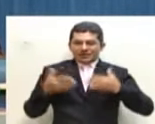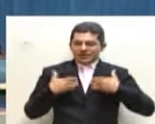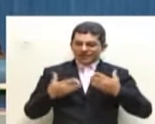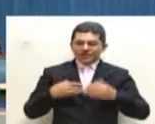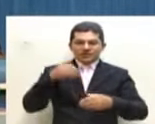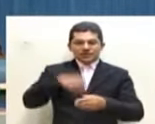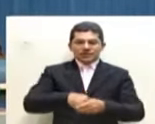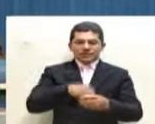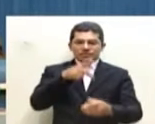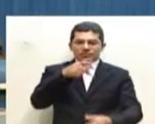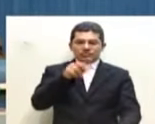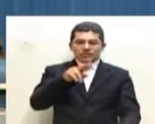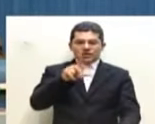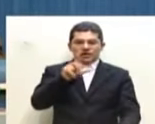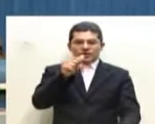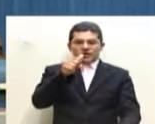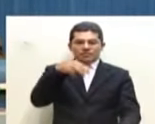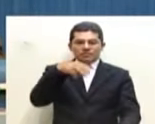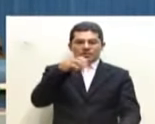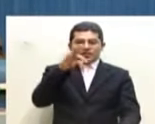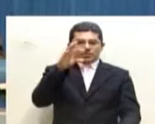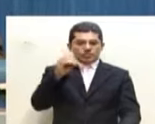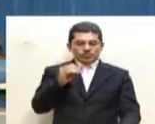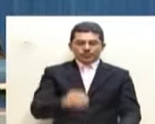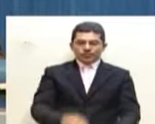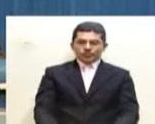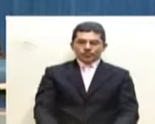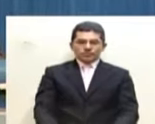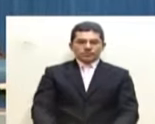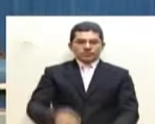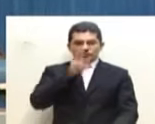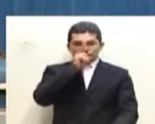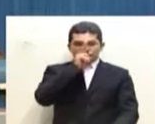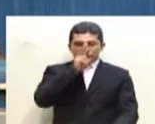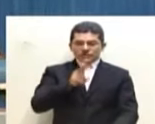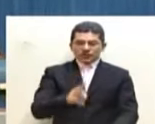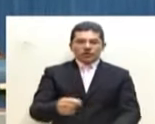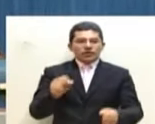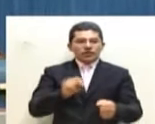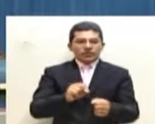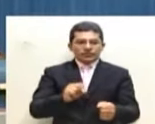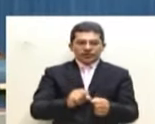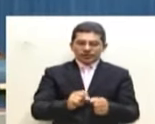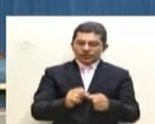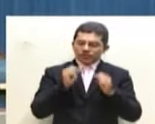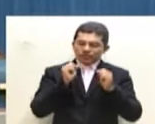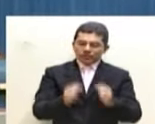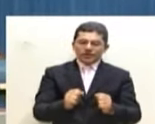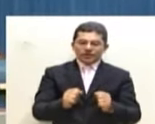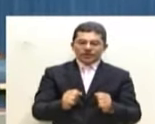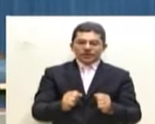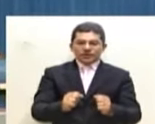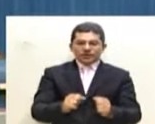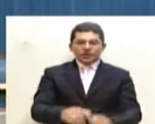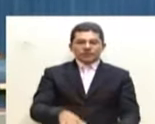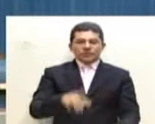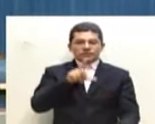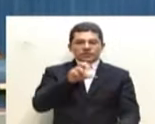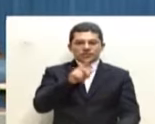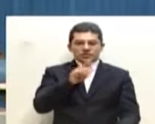do parlamento e que nós possamos cada vez mais fortalecer o parlamento, o poder legislativo,